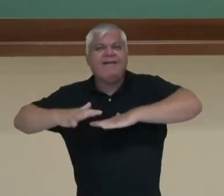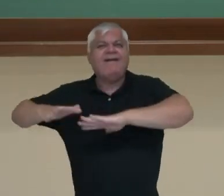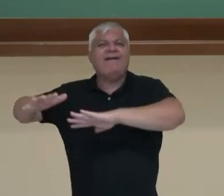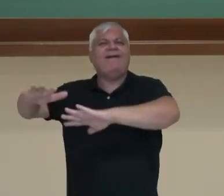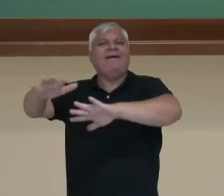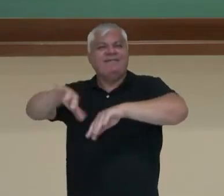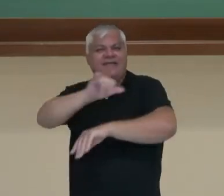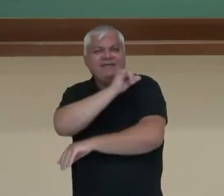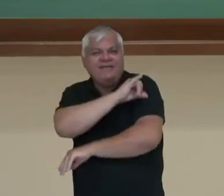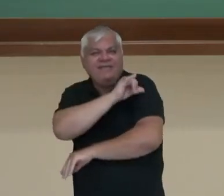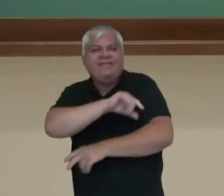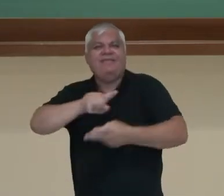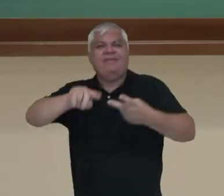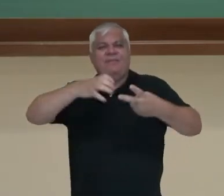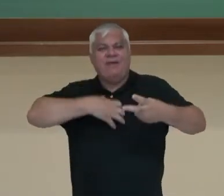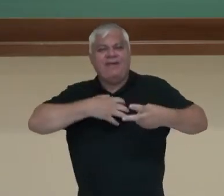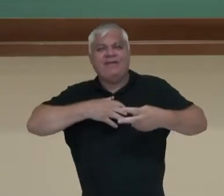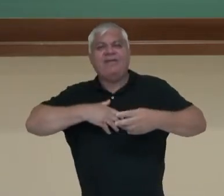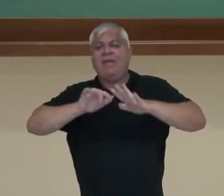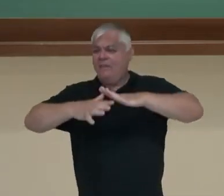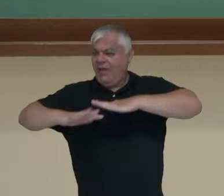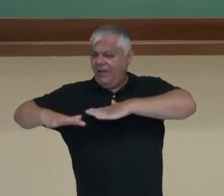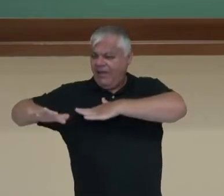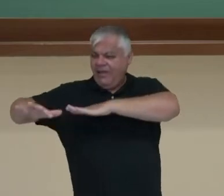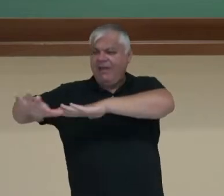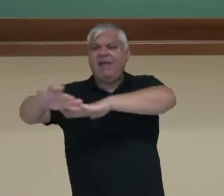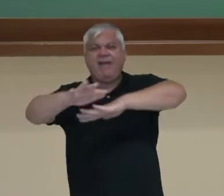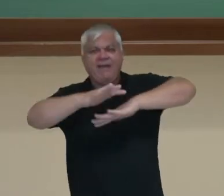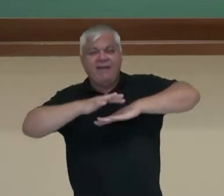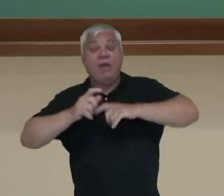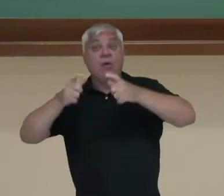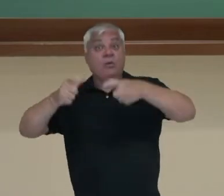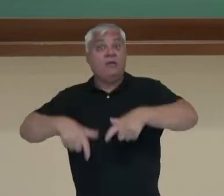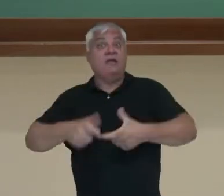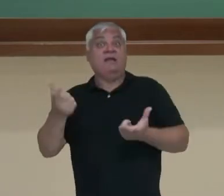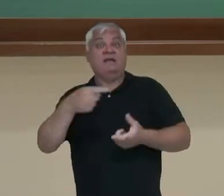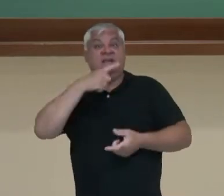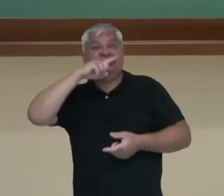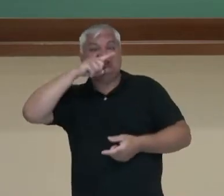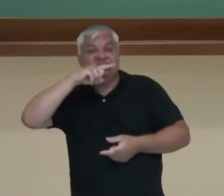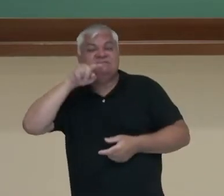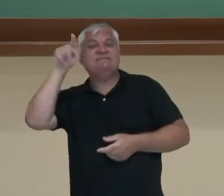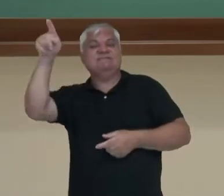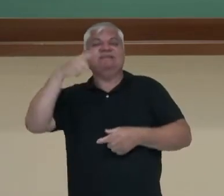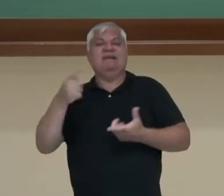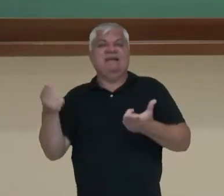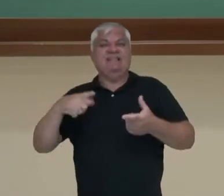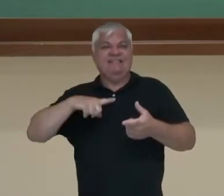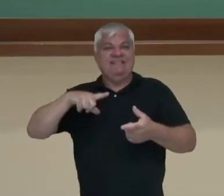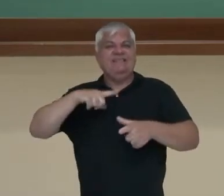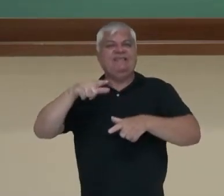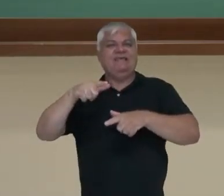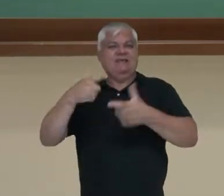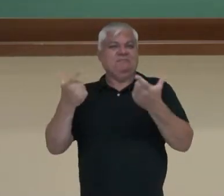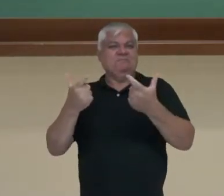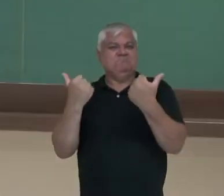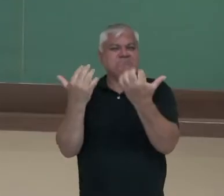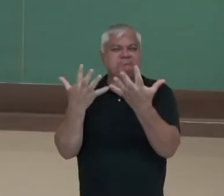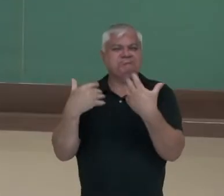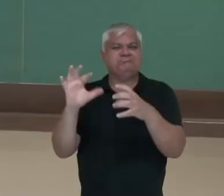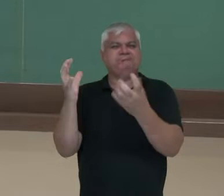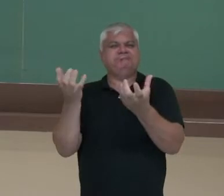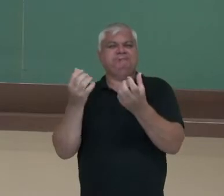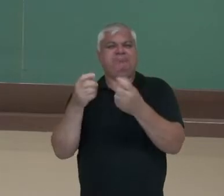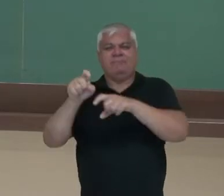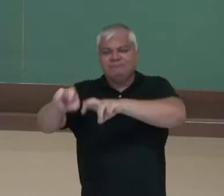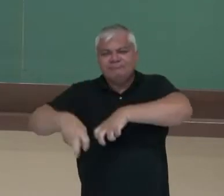Os primeiros engenhos estão no litoral, região quente, senão a cana-de-açúcar não rola. Tem tudo isso.